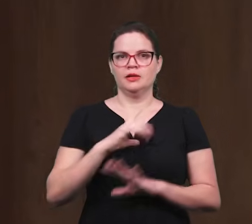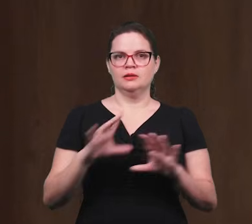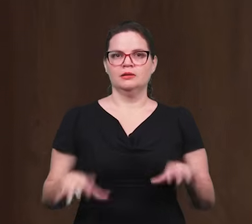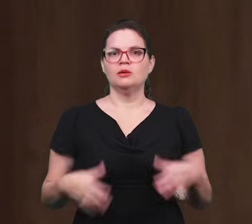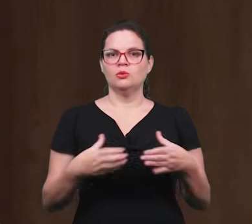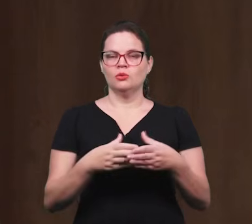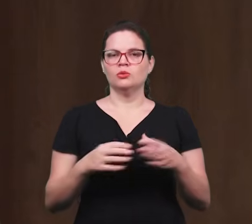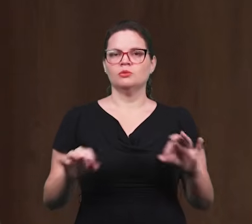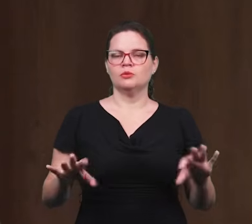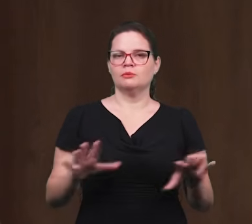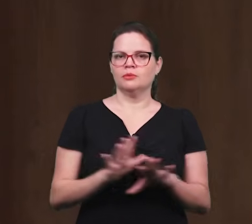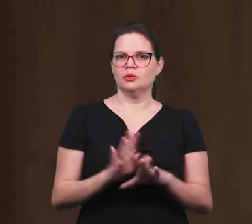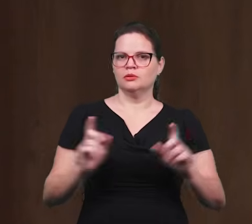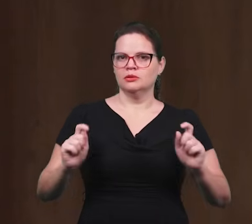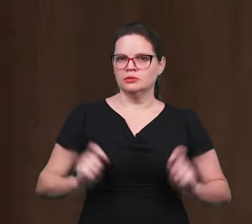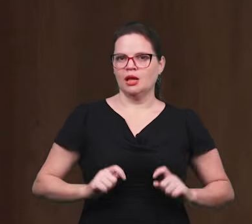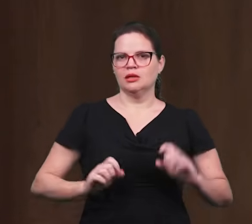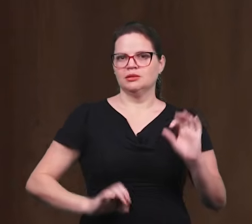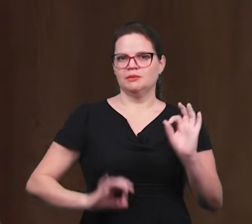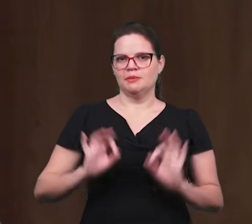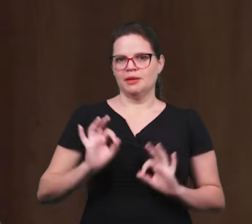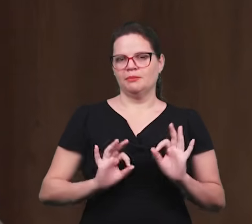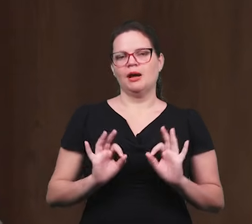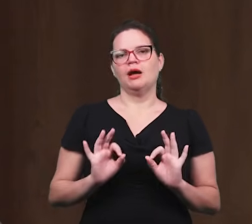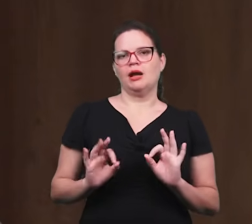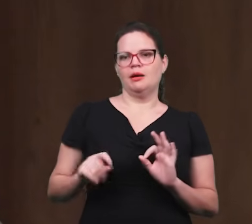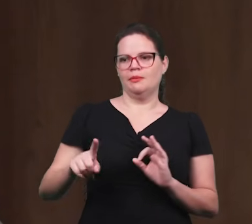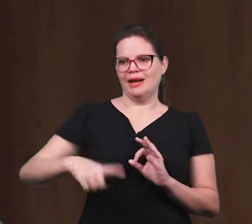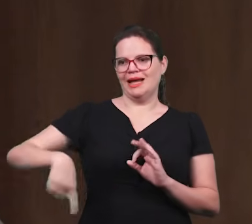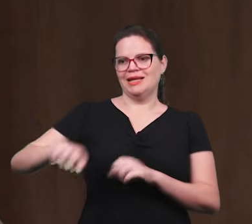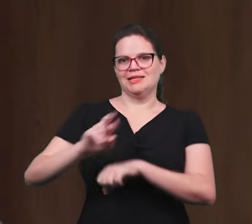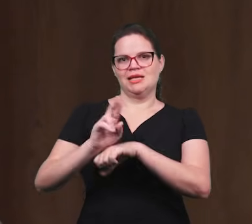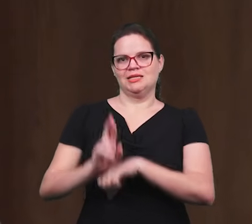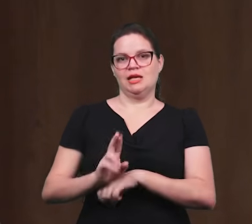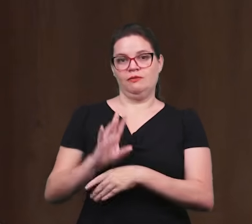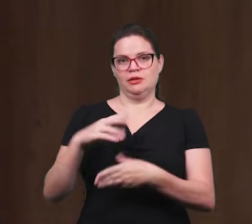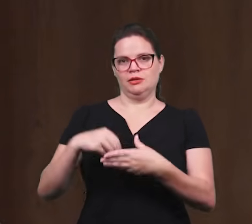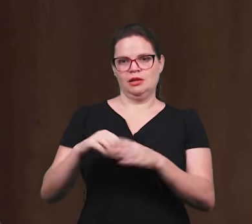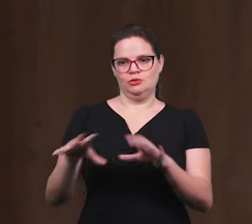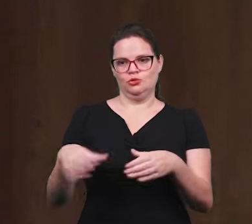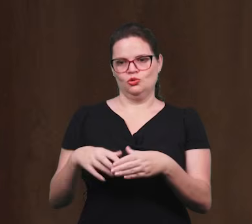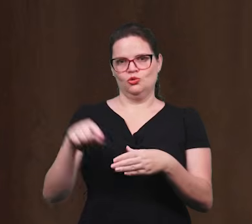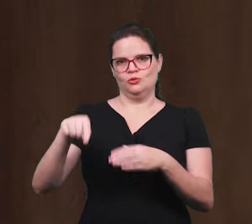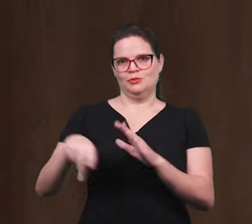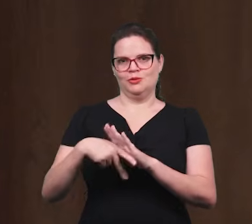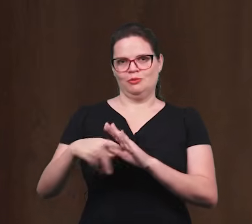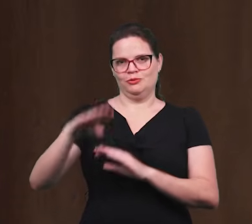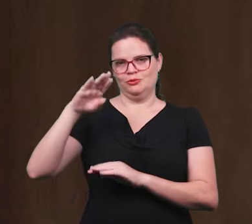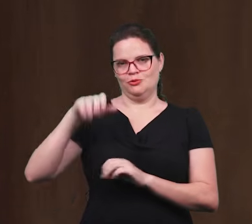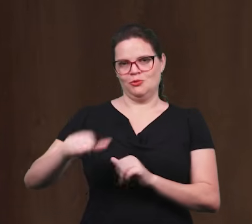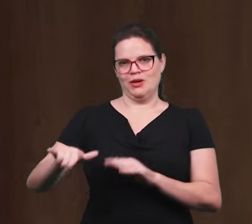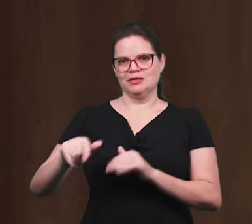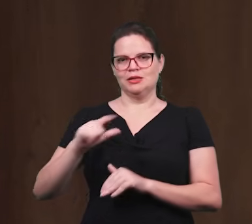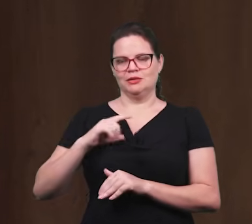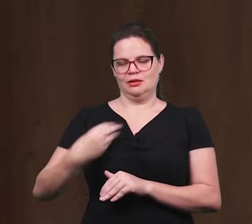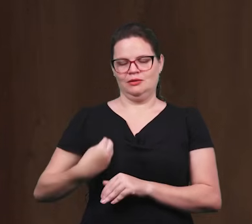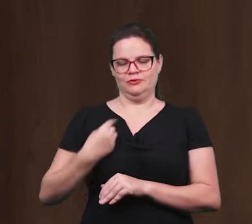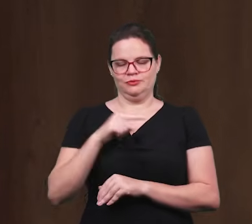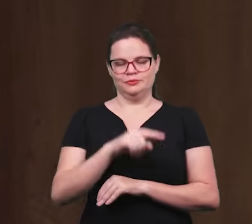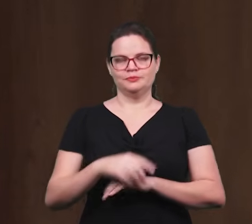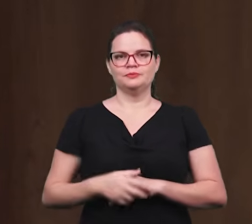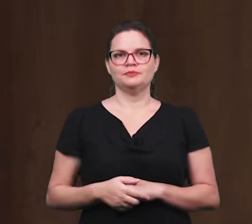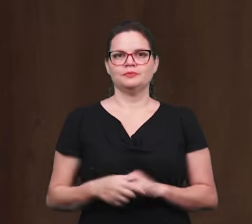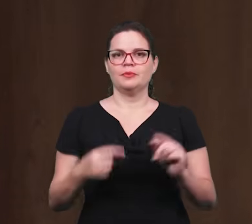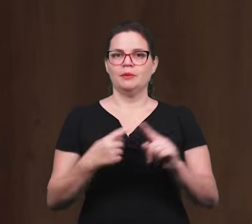preparação de oficiais da reserva, que funciona dentro do batalhão aqui. Mas outras cidades também, vocês, os jovens que nos